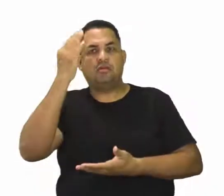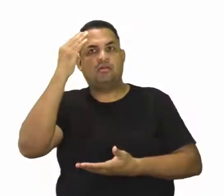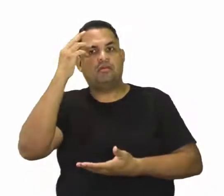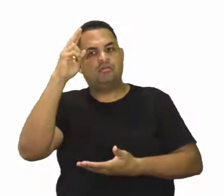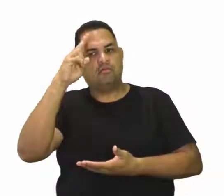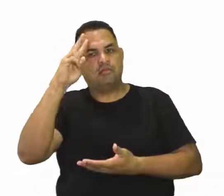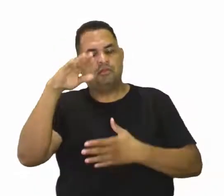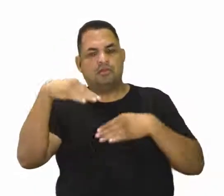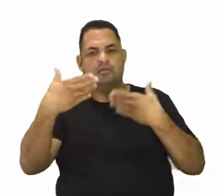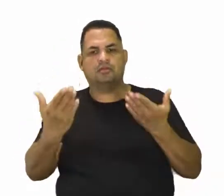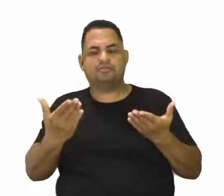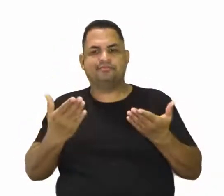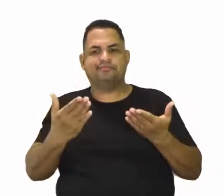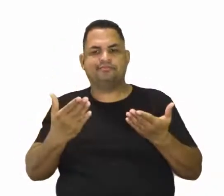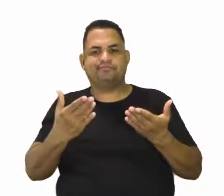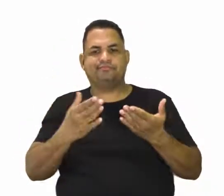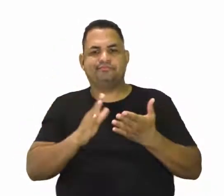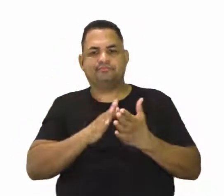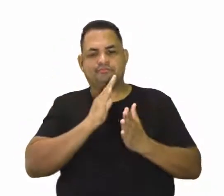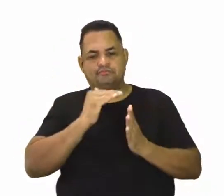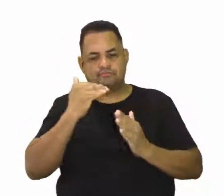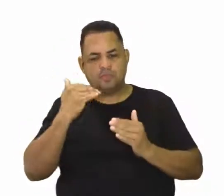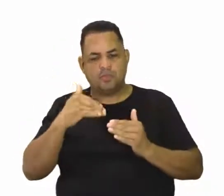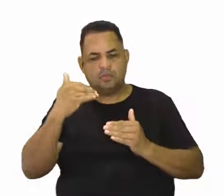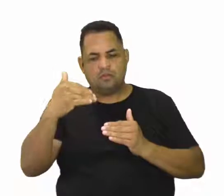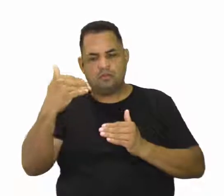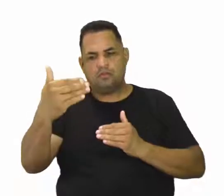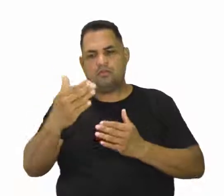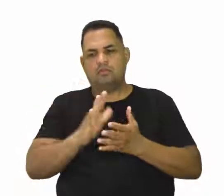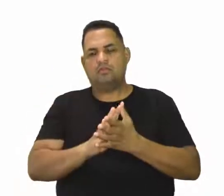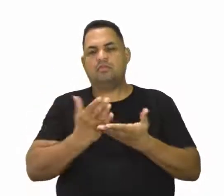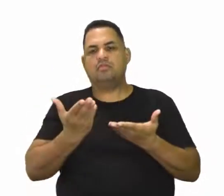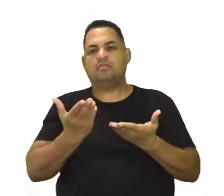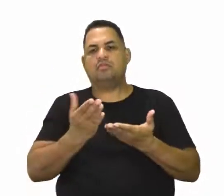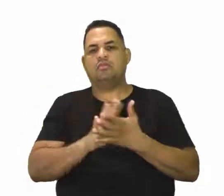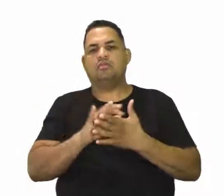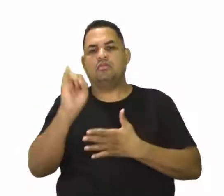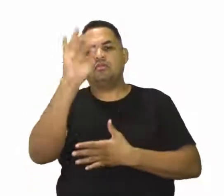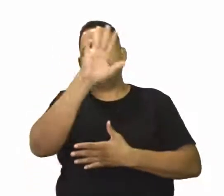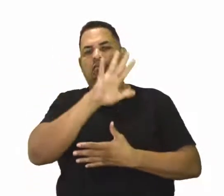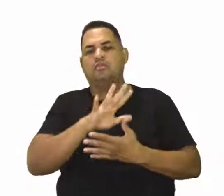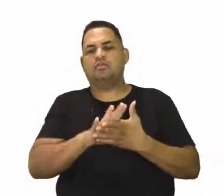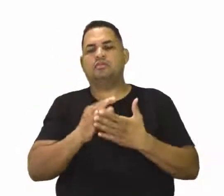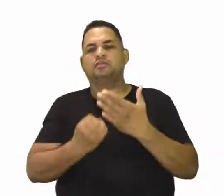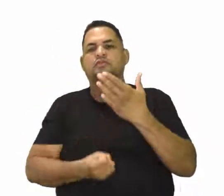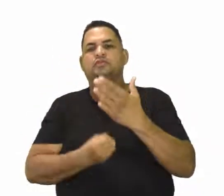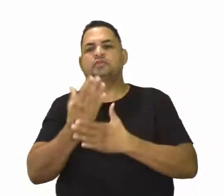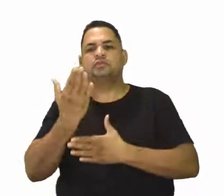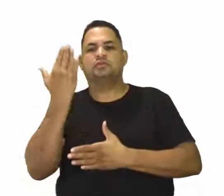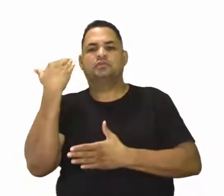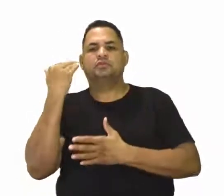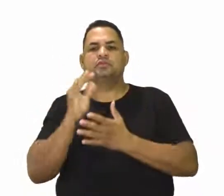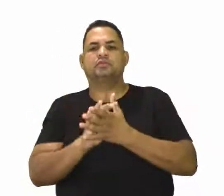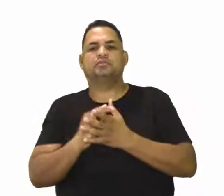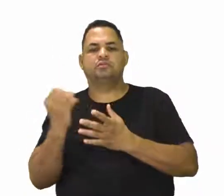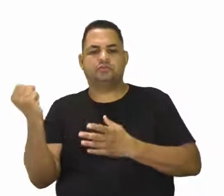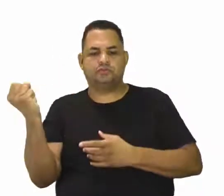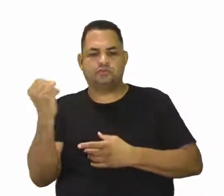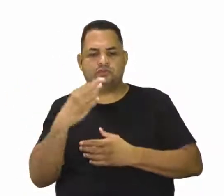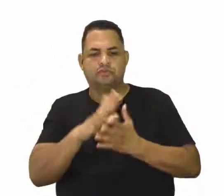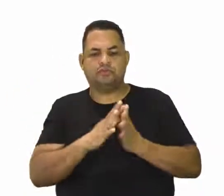mas é vivido ou seja todo passo a passo as imagens que foram criados no passado foram novamente